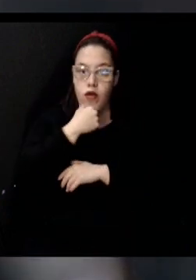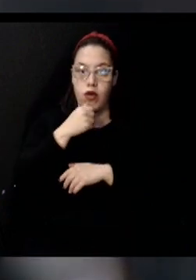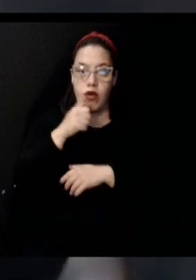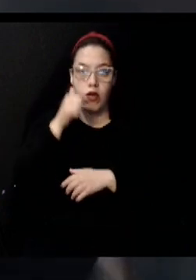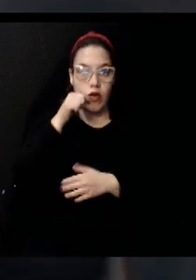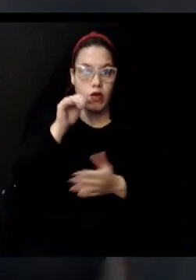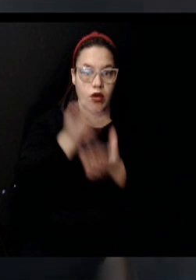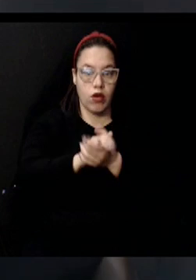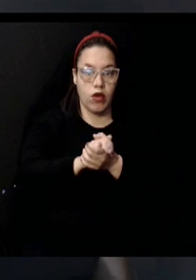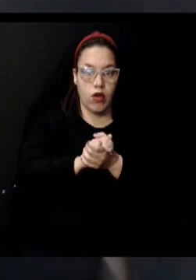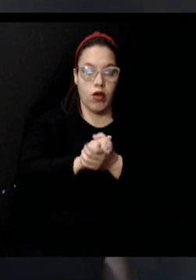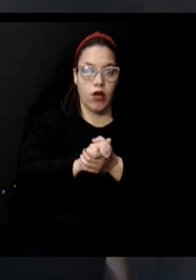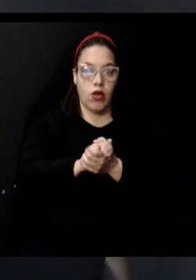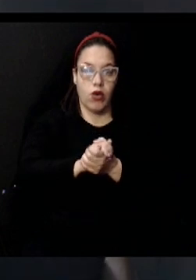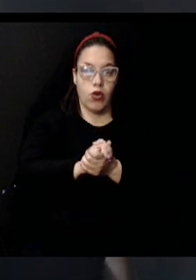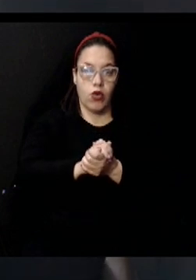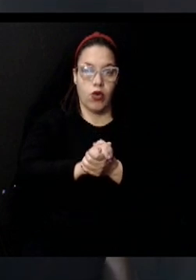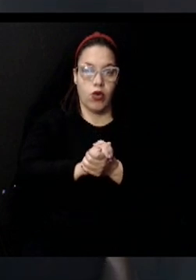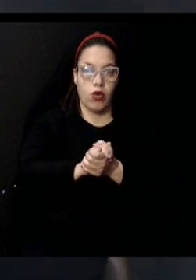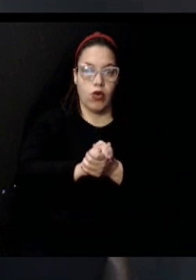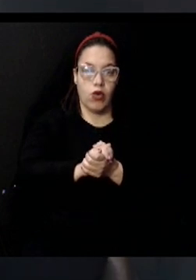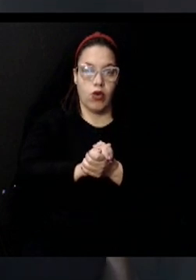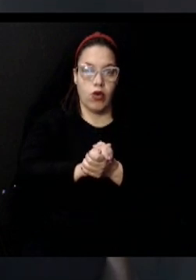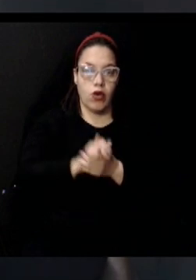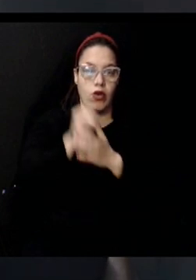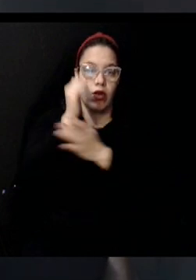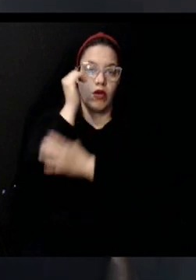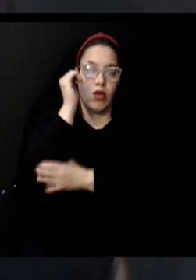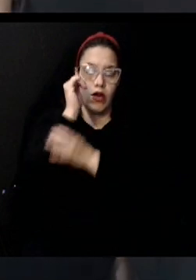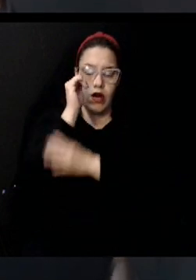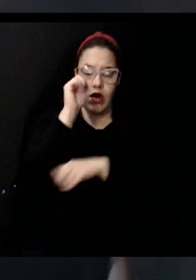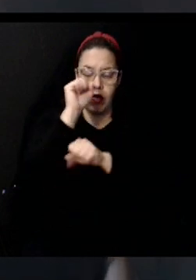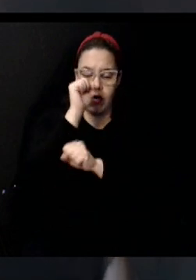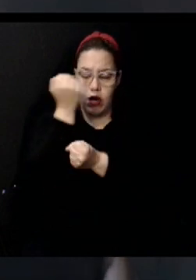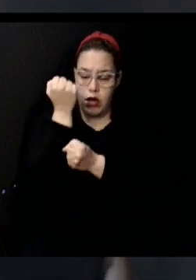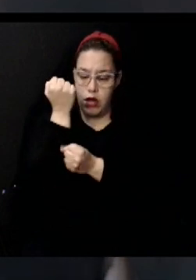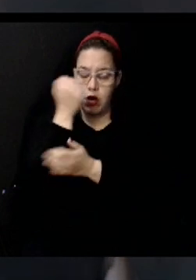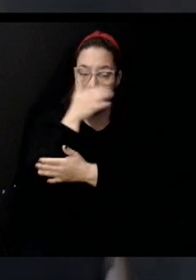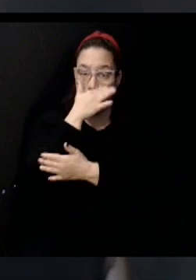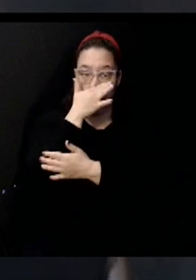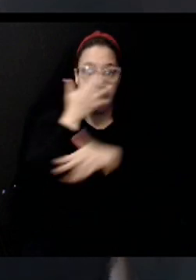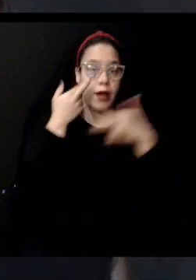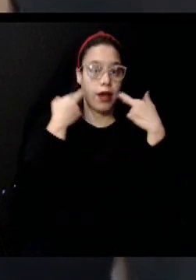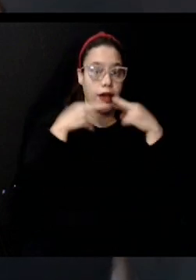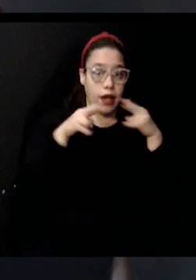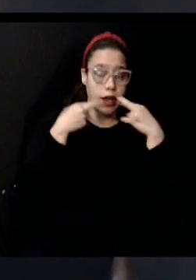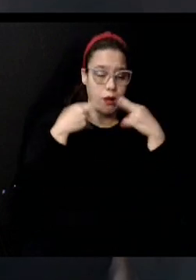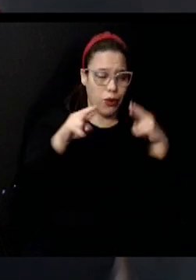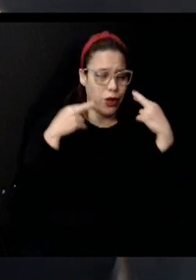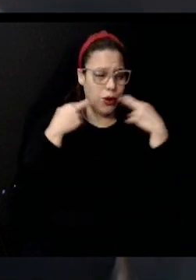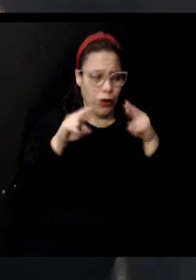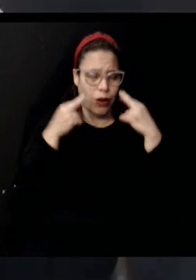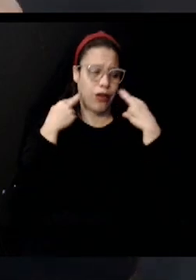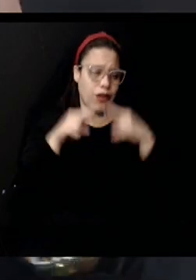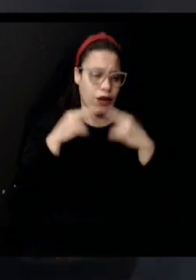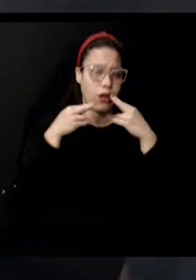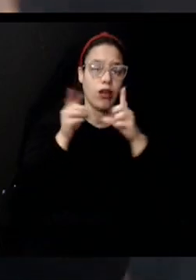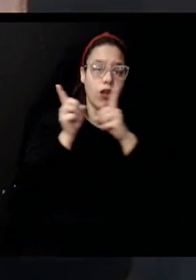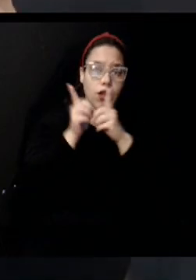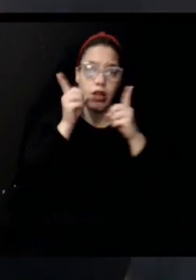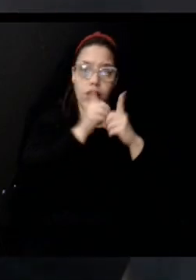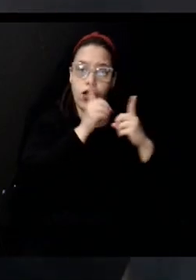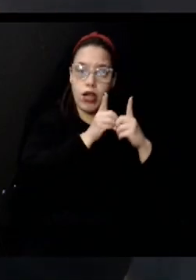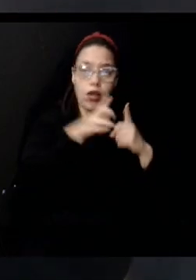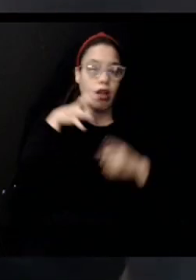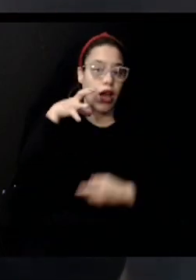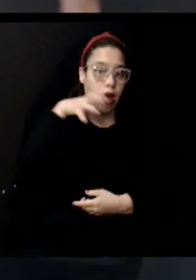braço. Uhum. Mas esse homem reclamou, reclamou, reclamou, e ele estava assim, que ele queria um atendimento rápido. Rápido,